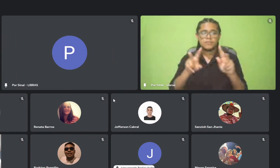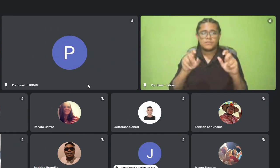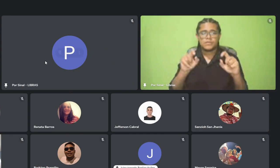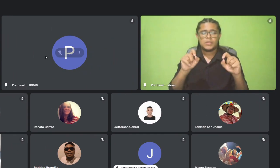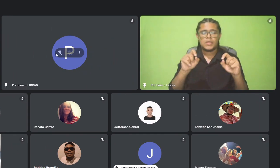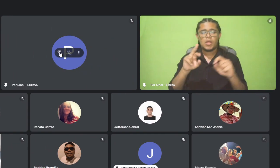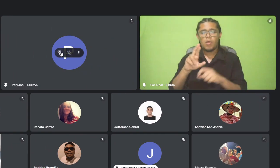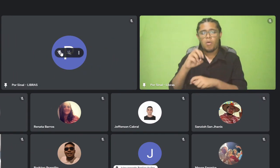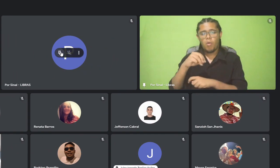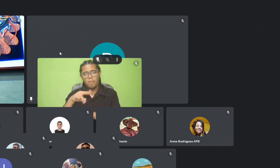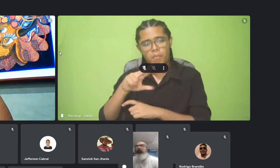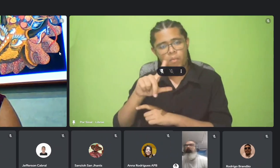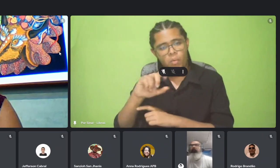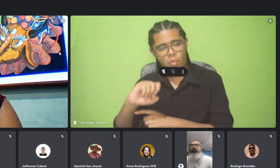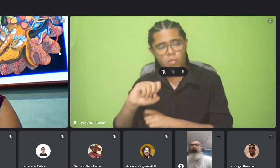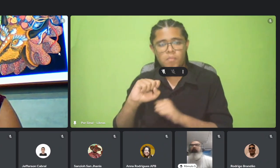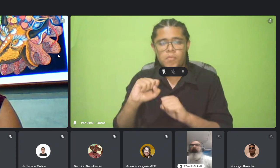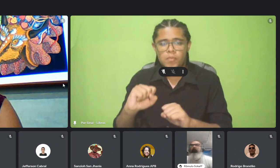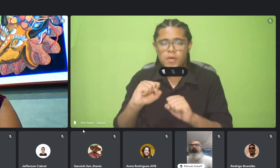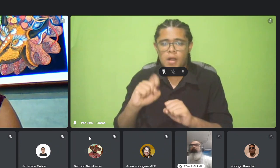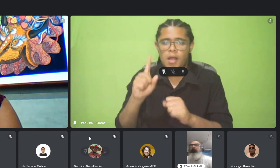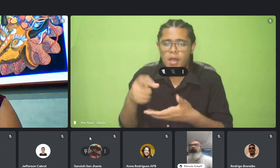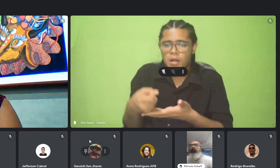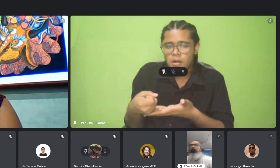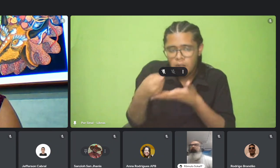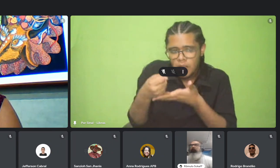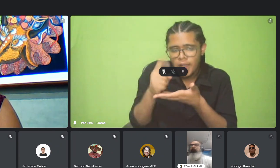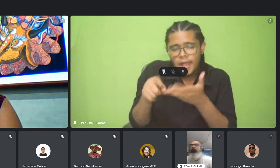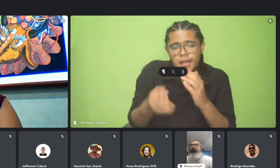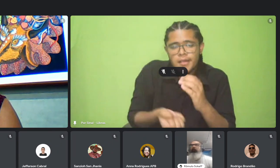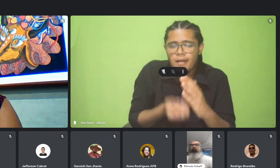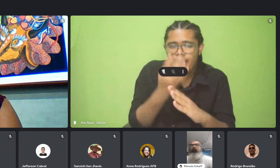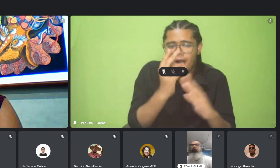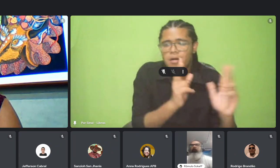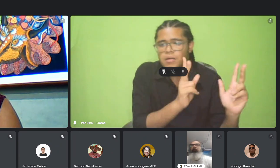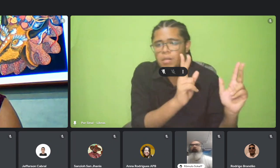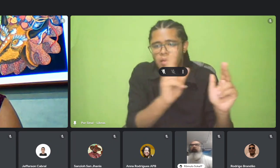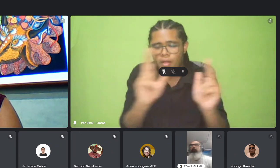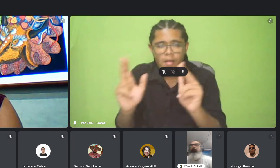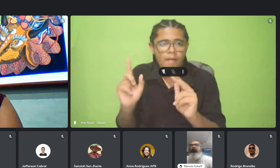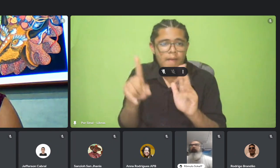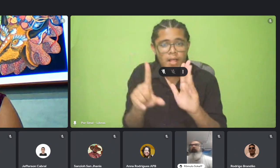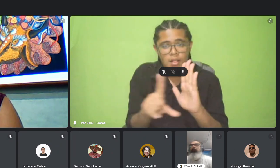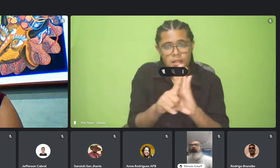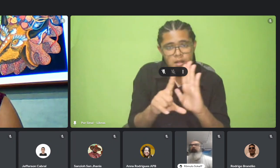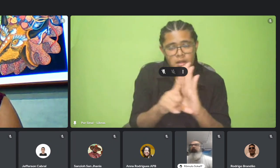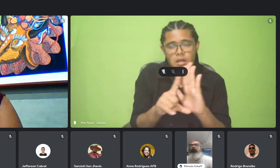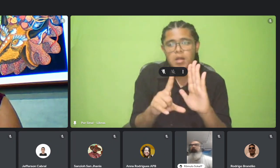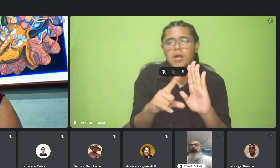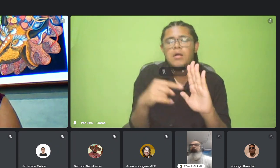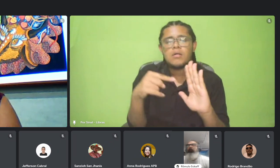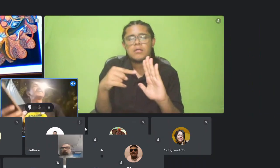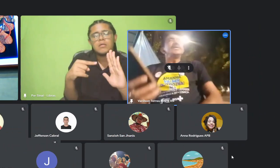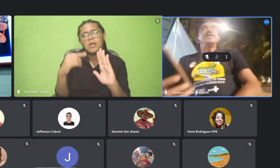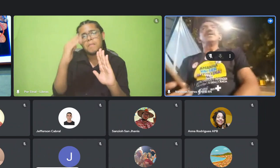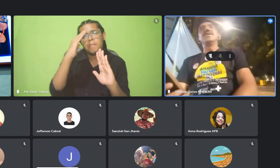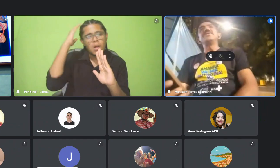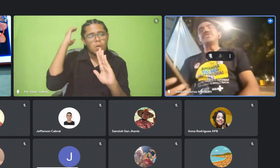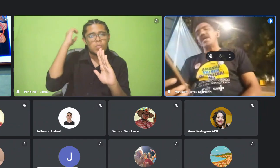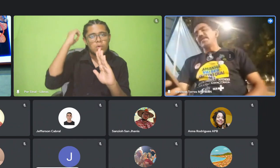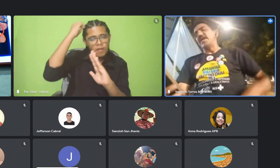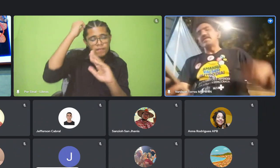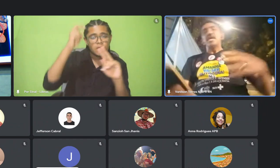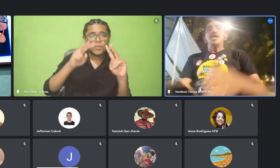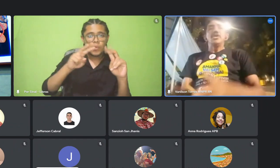nos auxiliar da gente fazer, Rômulo, um documentário, né? Agora com a lei Paulo Gustavo, sobre lutas e